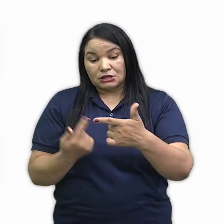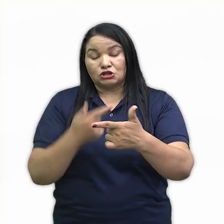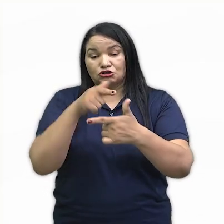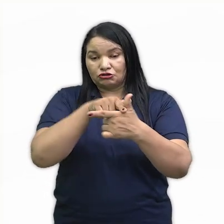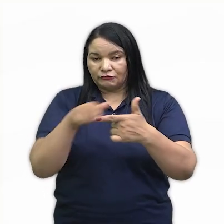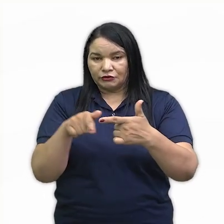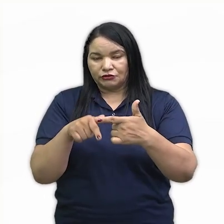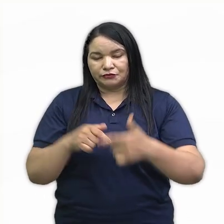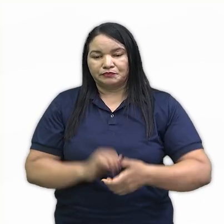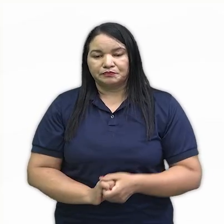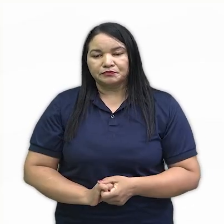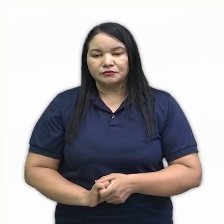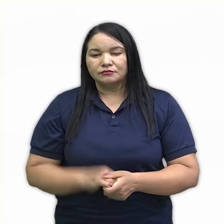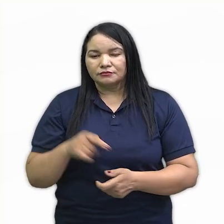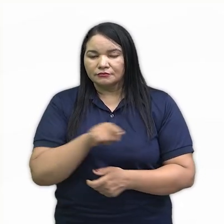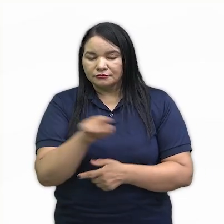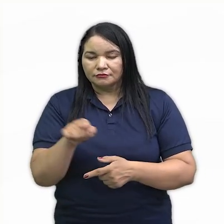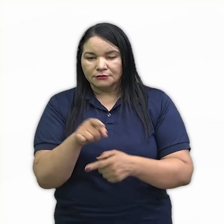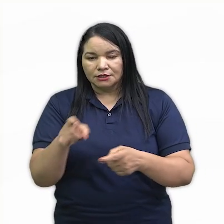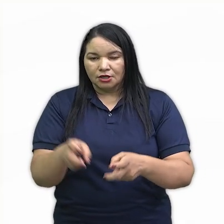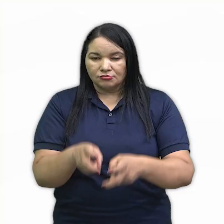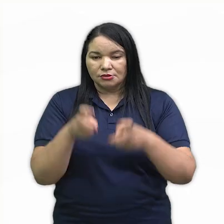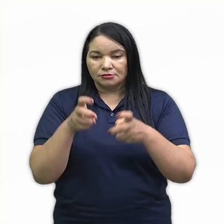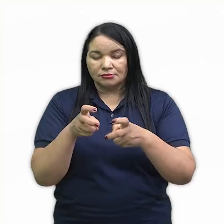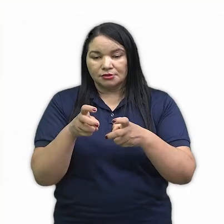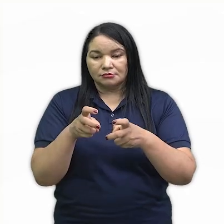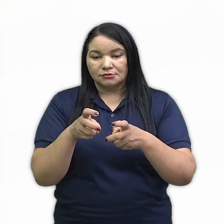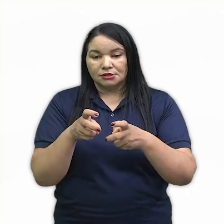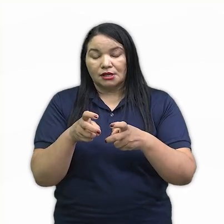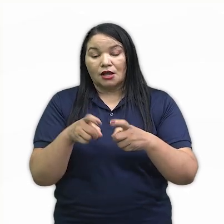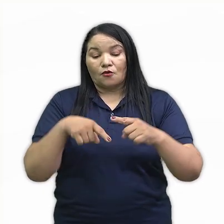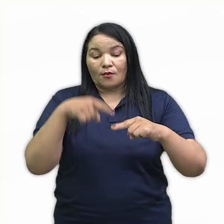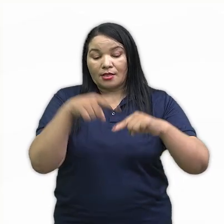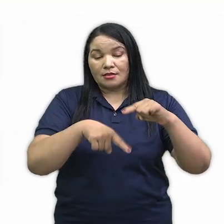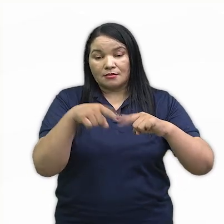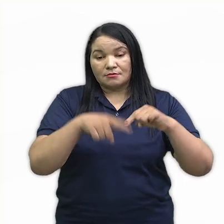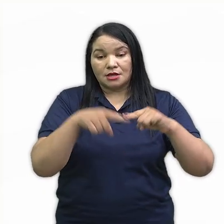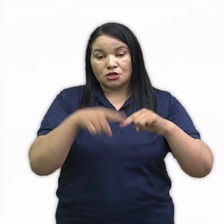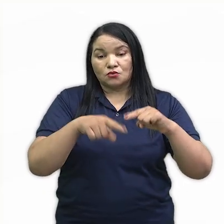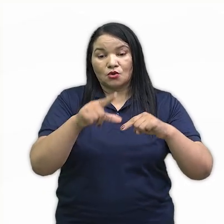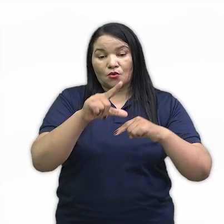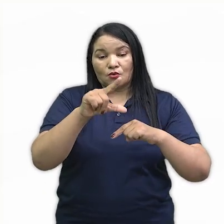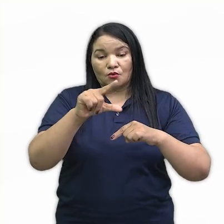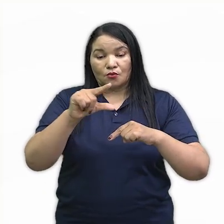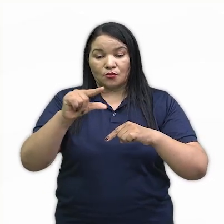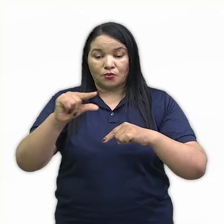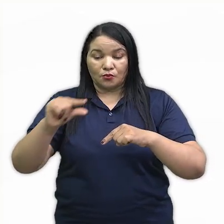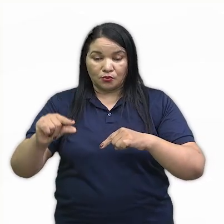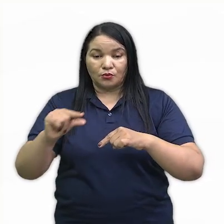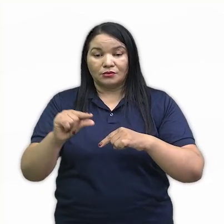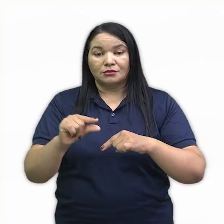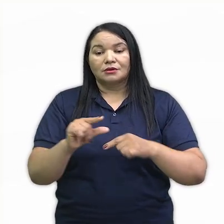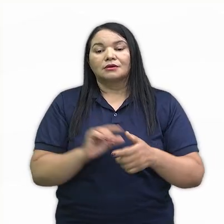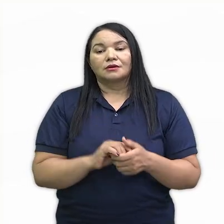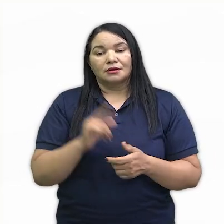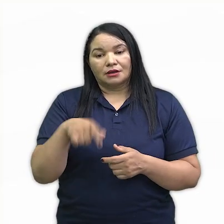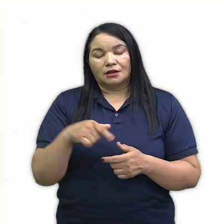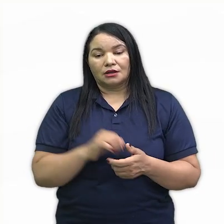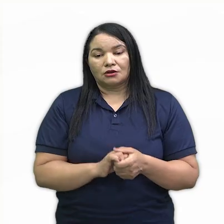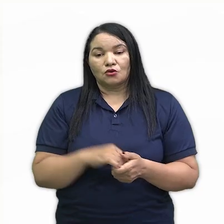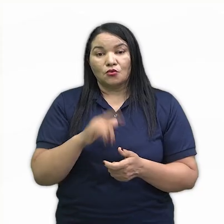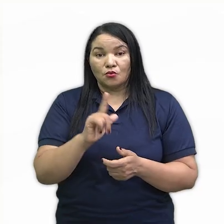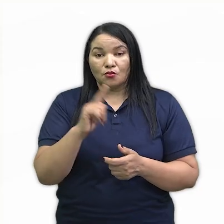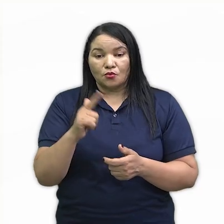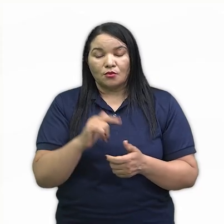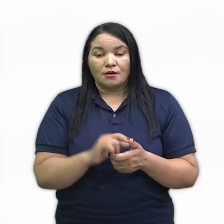está percebendo que os elementos estão numa decrescente, né? O próximo termo, ele não